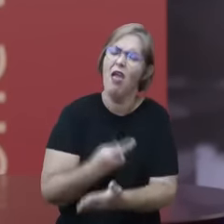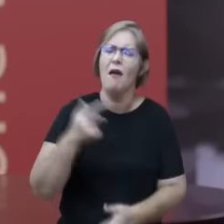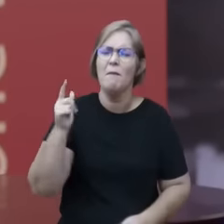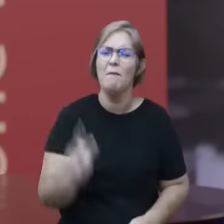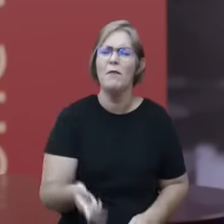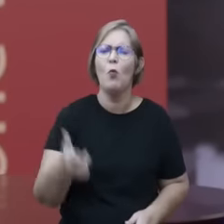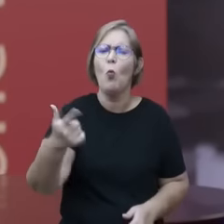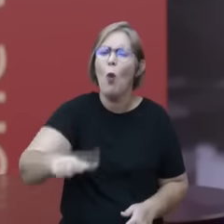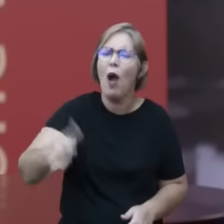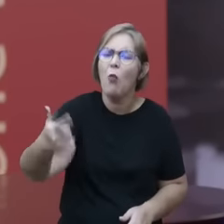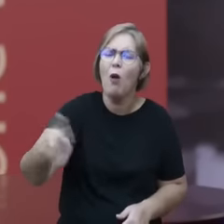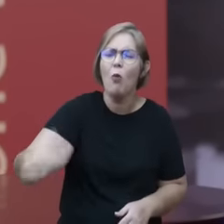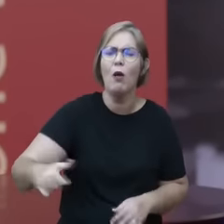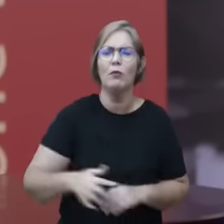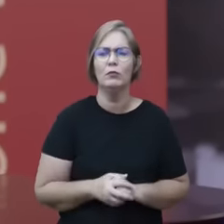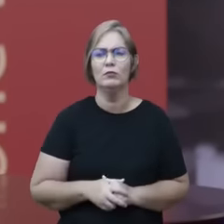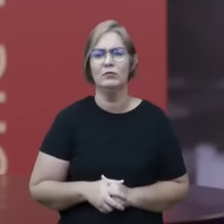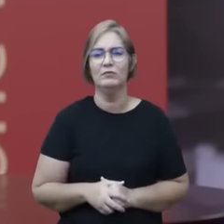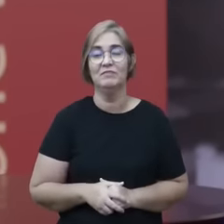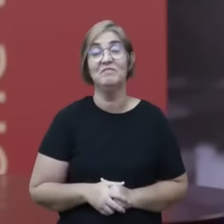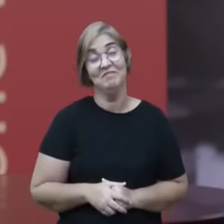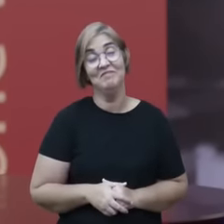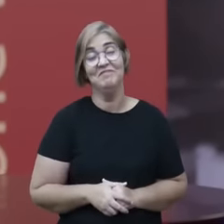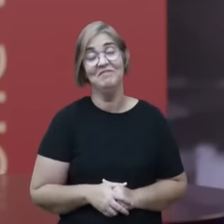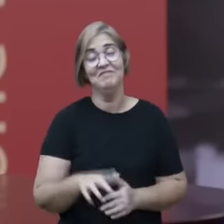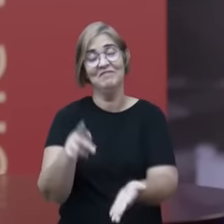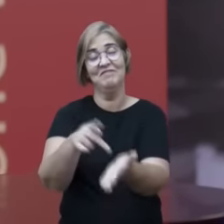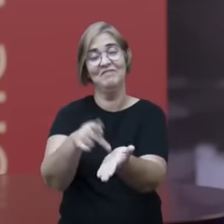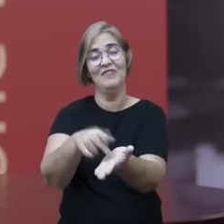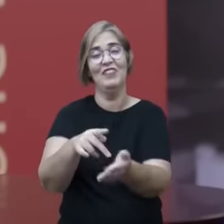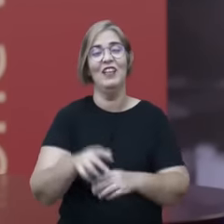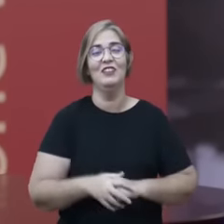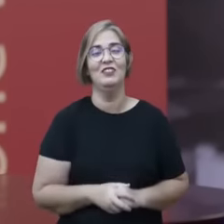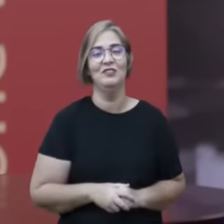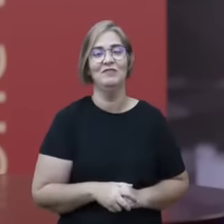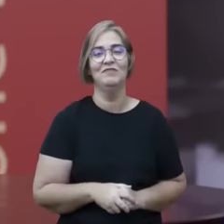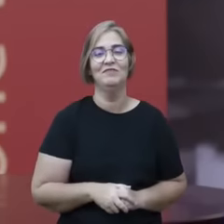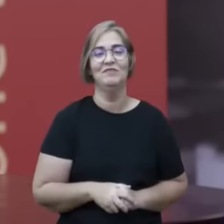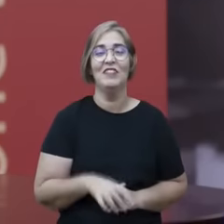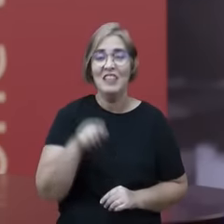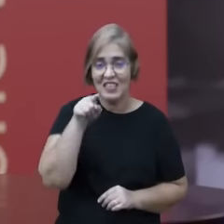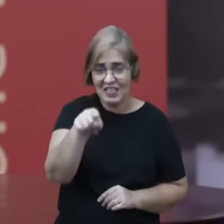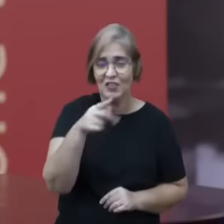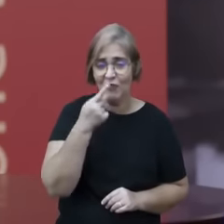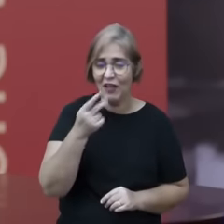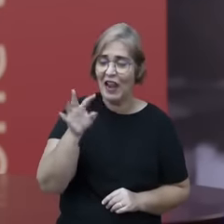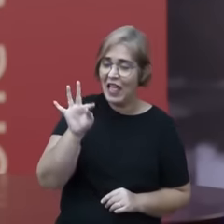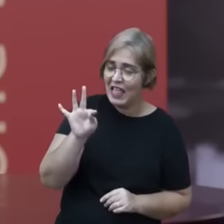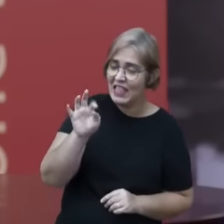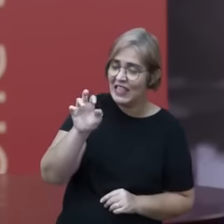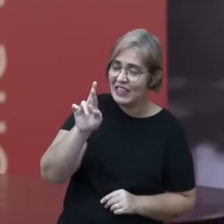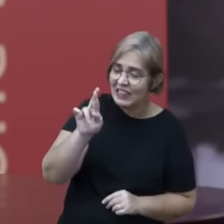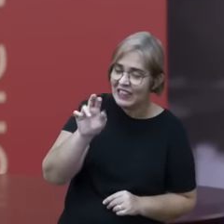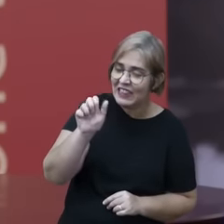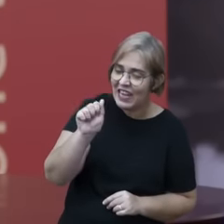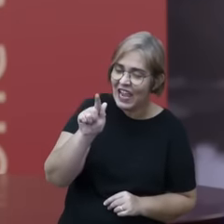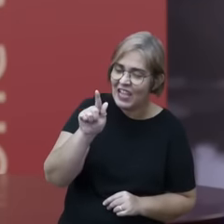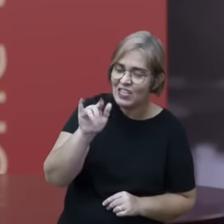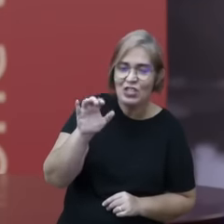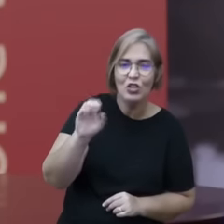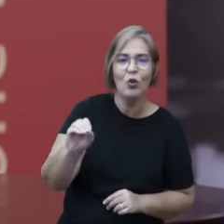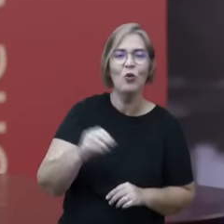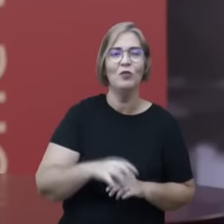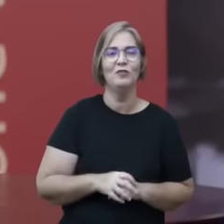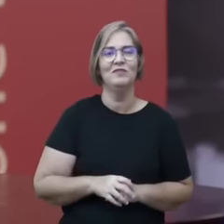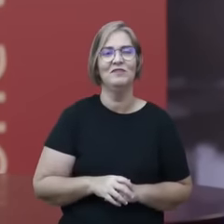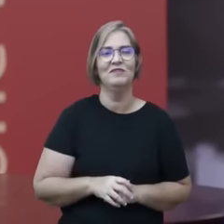Exato. Eh, diria, é exatamente esta a condição trágica, não é? Qualquer trágico grego assinaria a